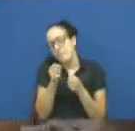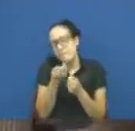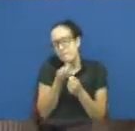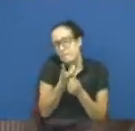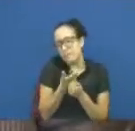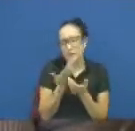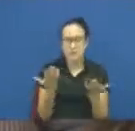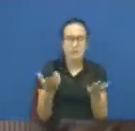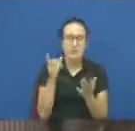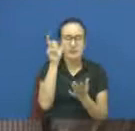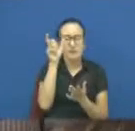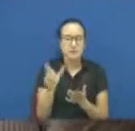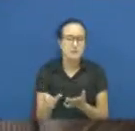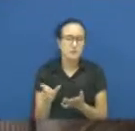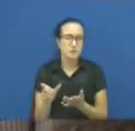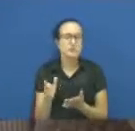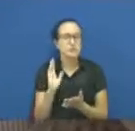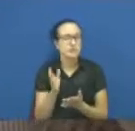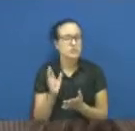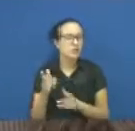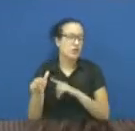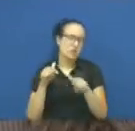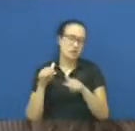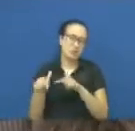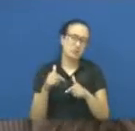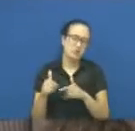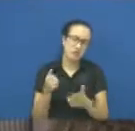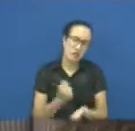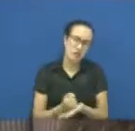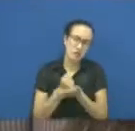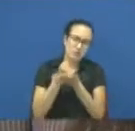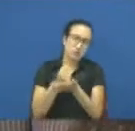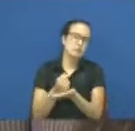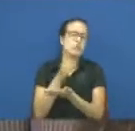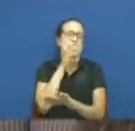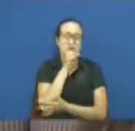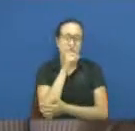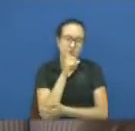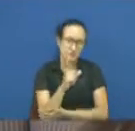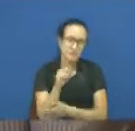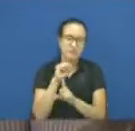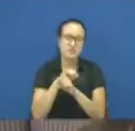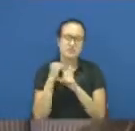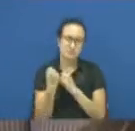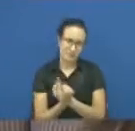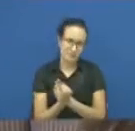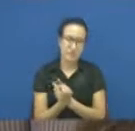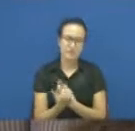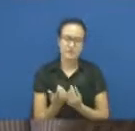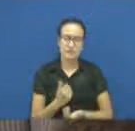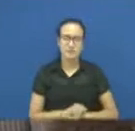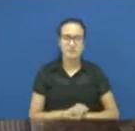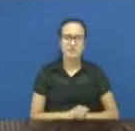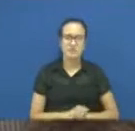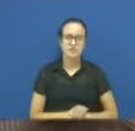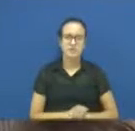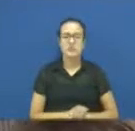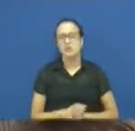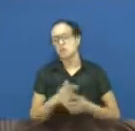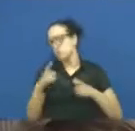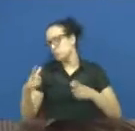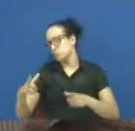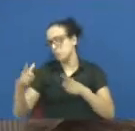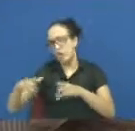um pouco dentro desta casa de leis para aqueles que se doaram tanto para a sociedade limeirense, para o seu